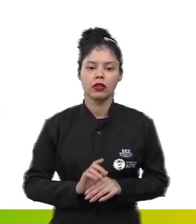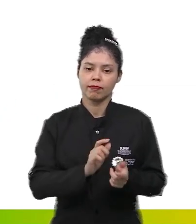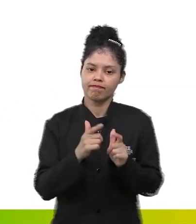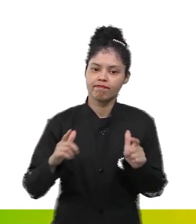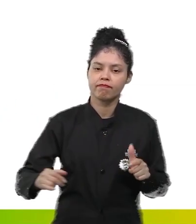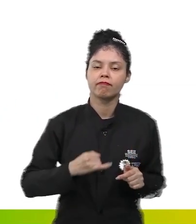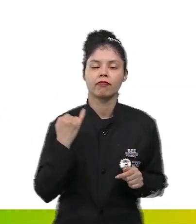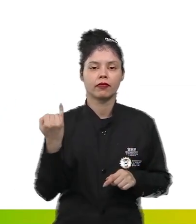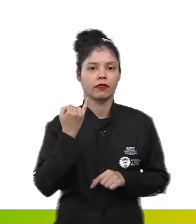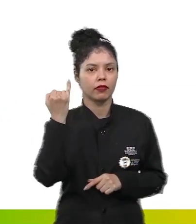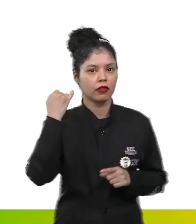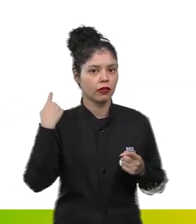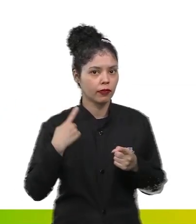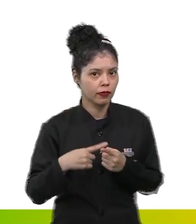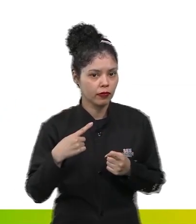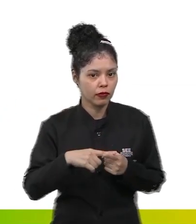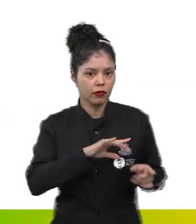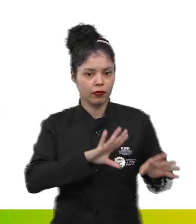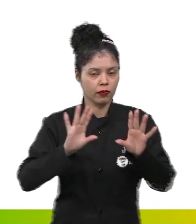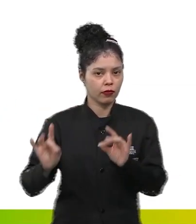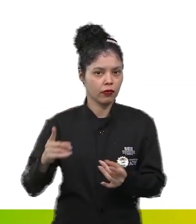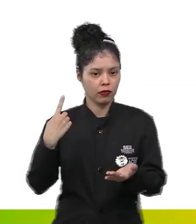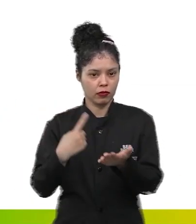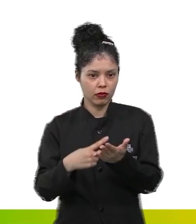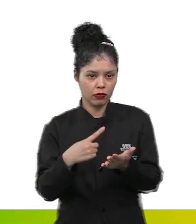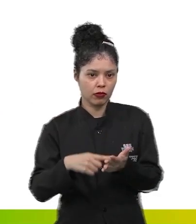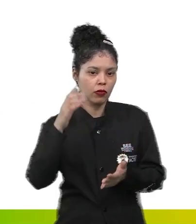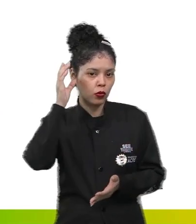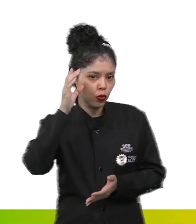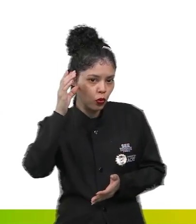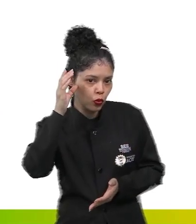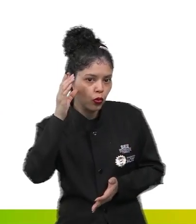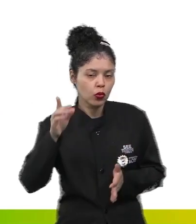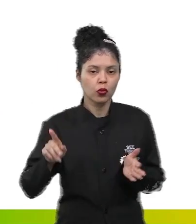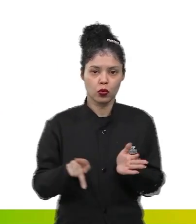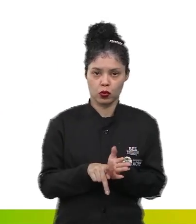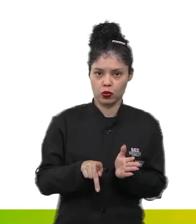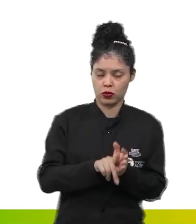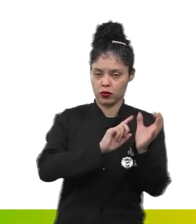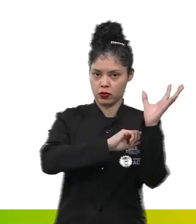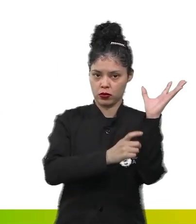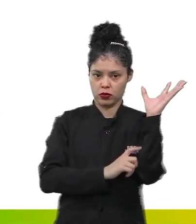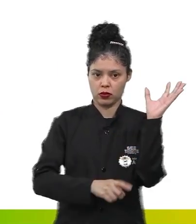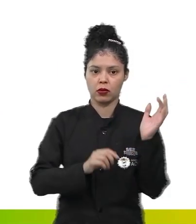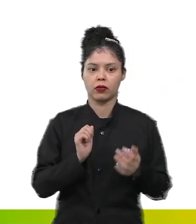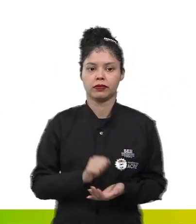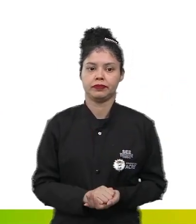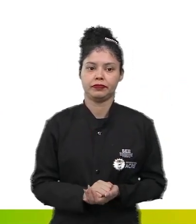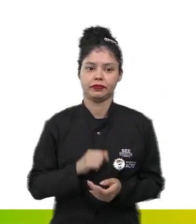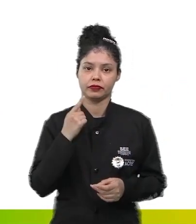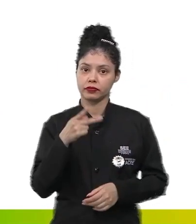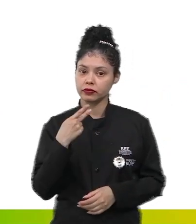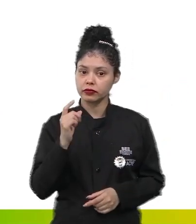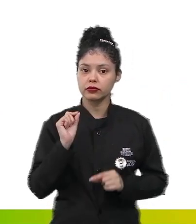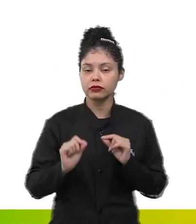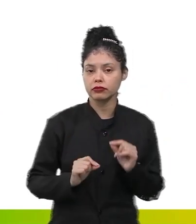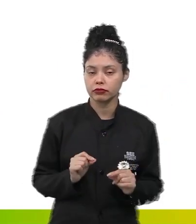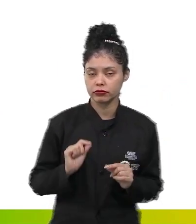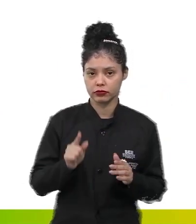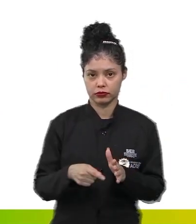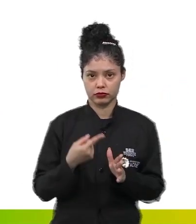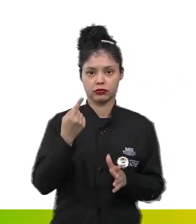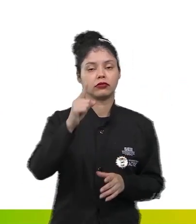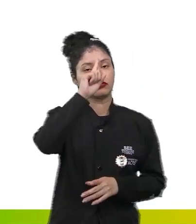grande importância porque levaram conscientização aos seringueiros. E o Chico, ele foi uma das